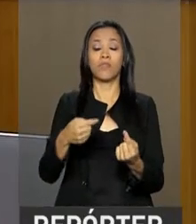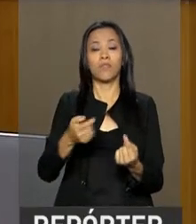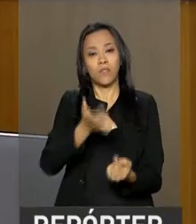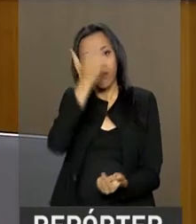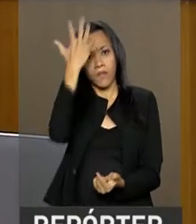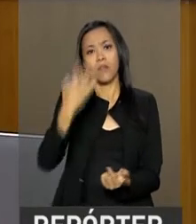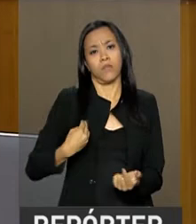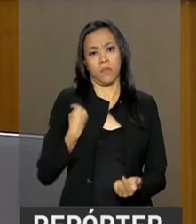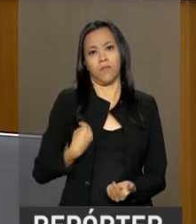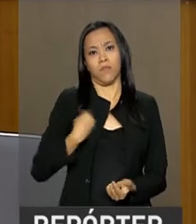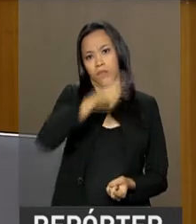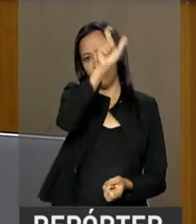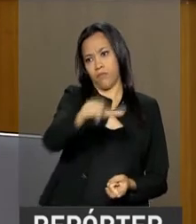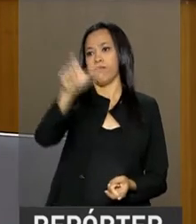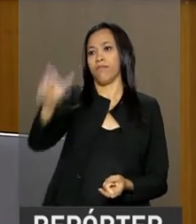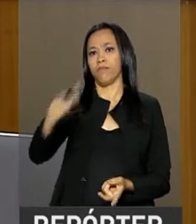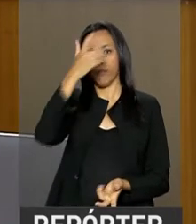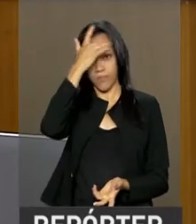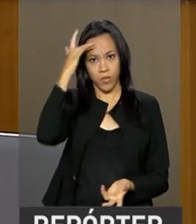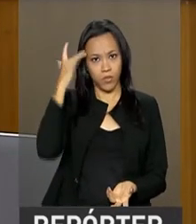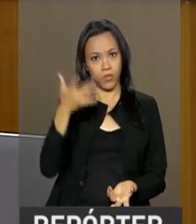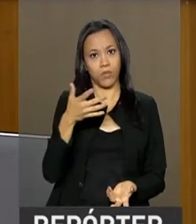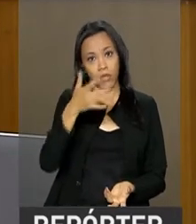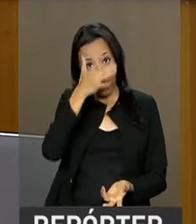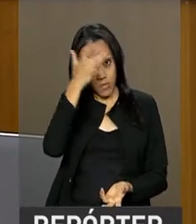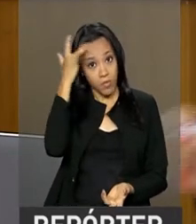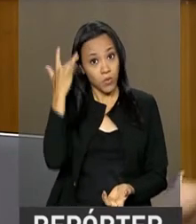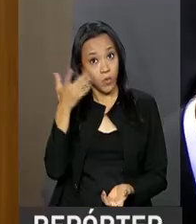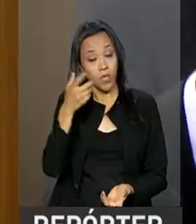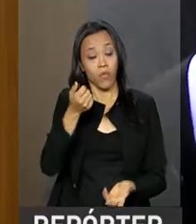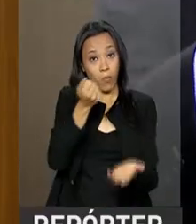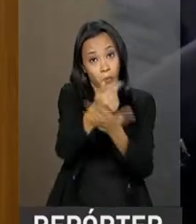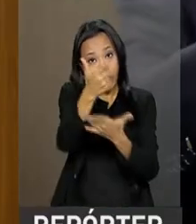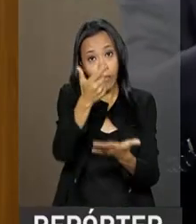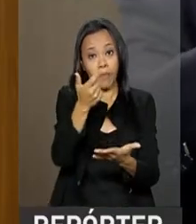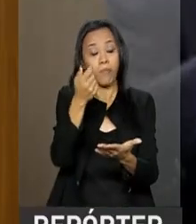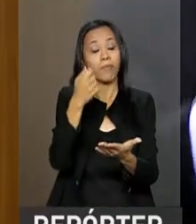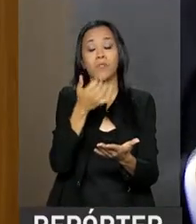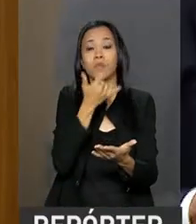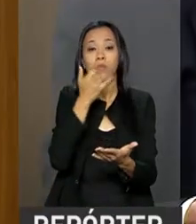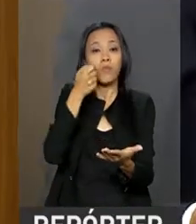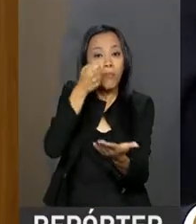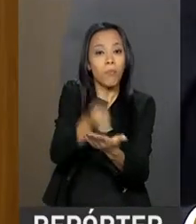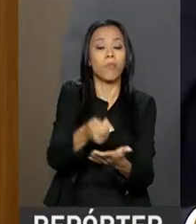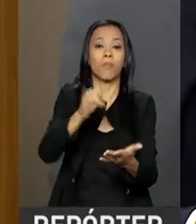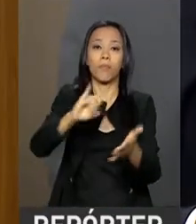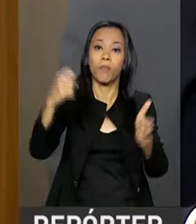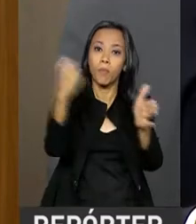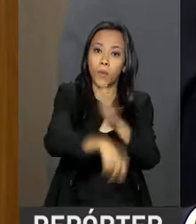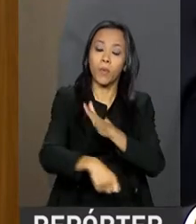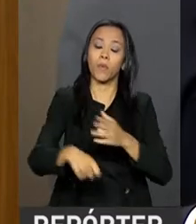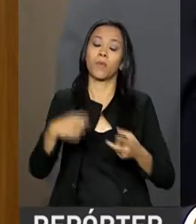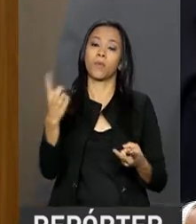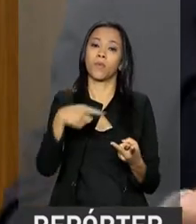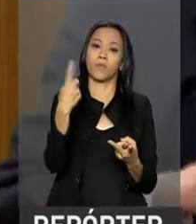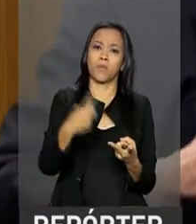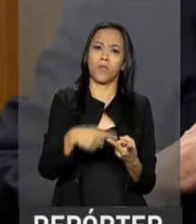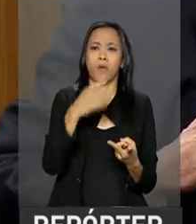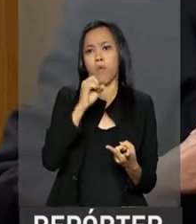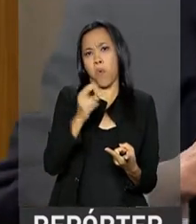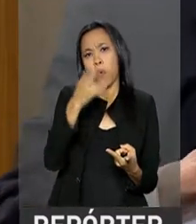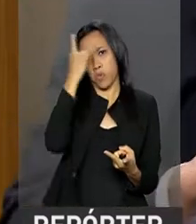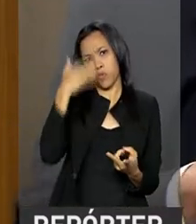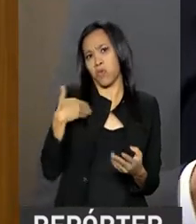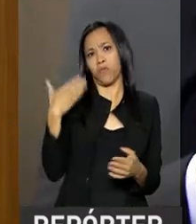cidadão. O cidadão que vai pagar o imposto, o cidadão que vai num posto de saúde.